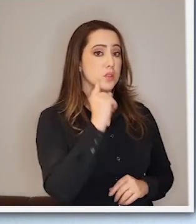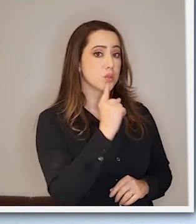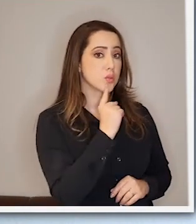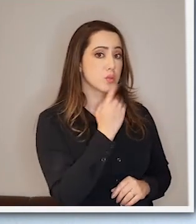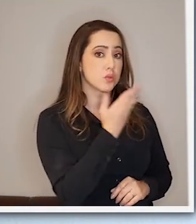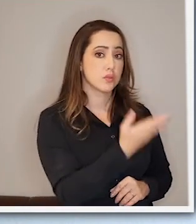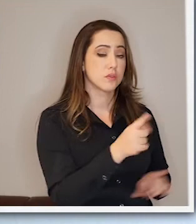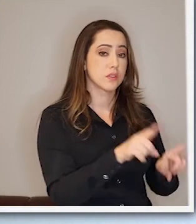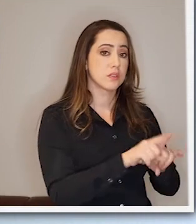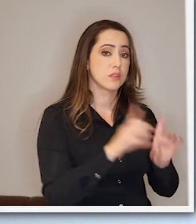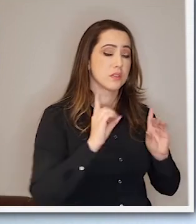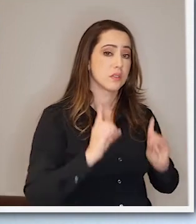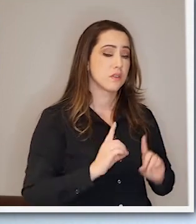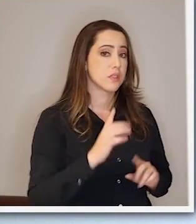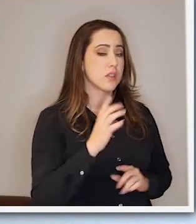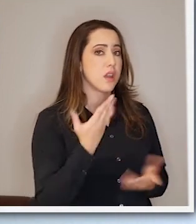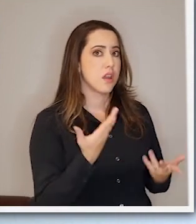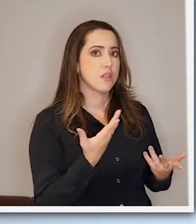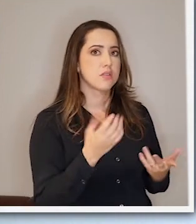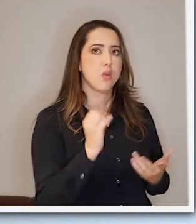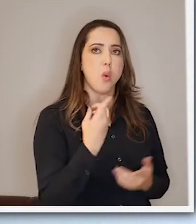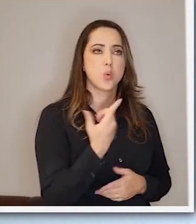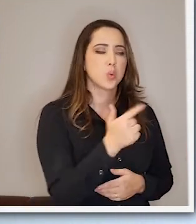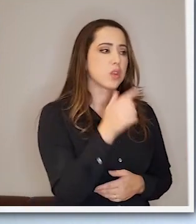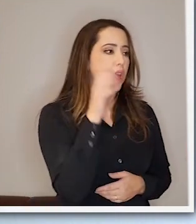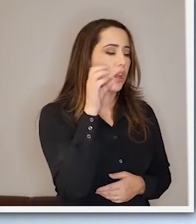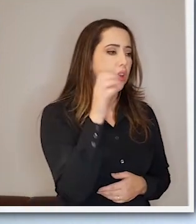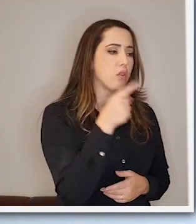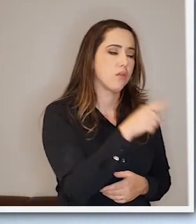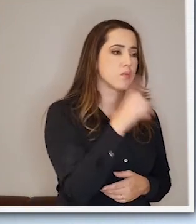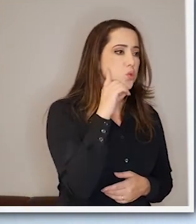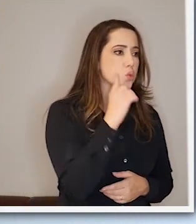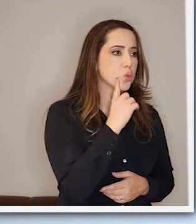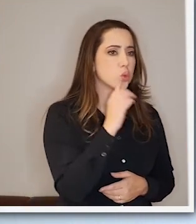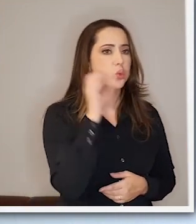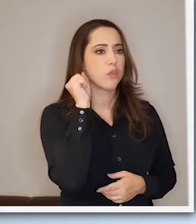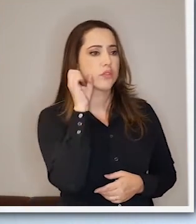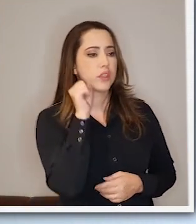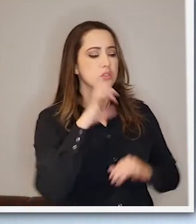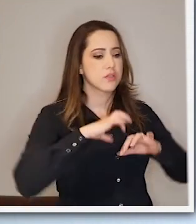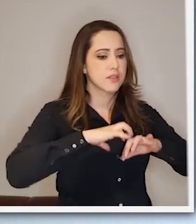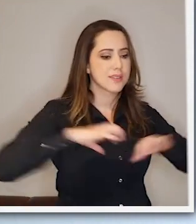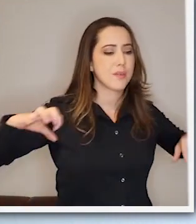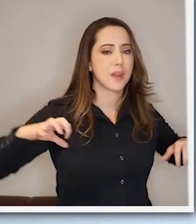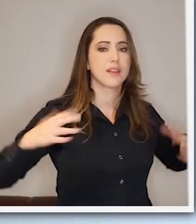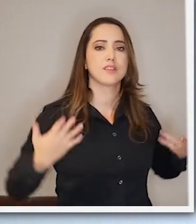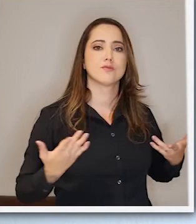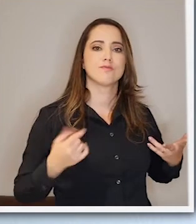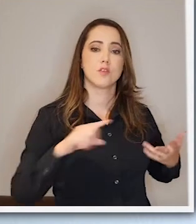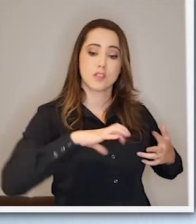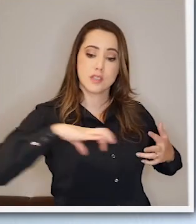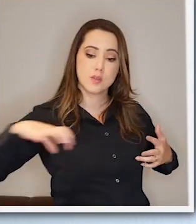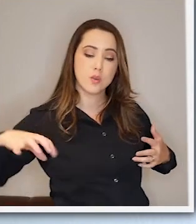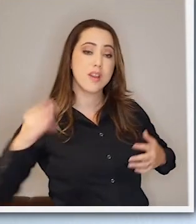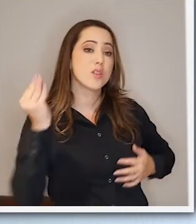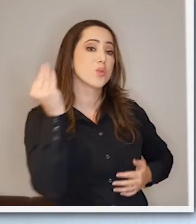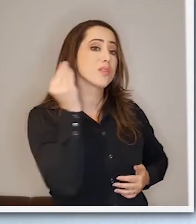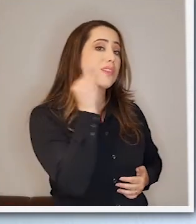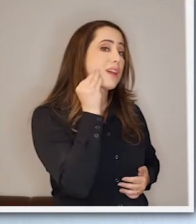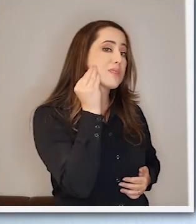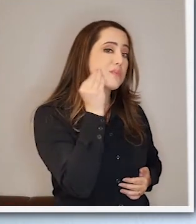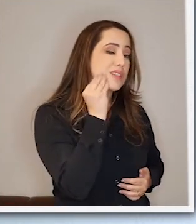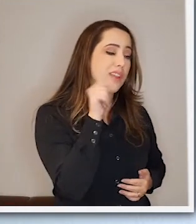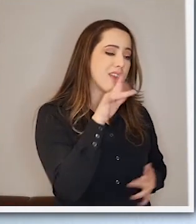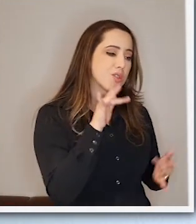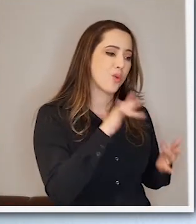é a vida, a existência de uma pessoa com deficiência. A pessoa com deficiência surda e você sem deficiência ouvinte não vão viver